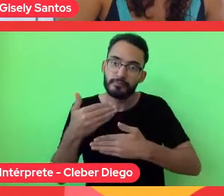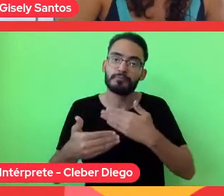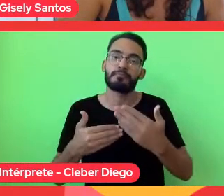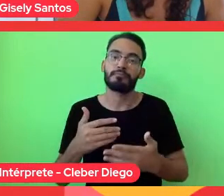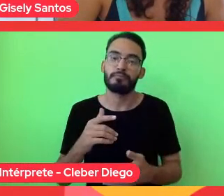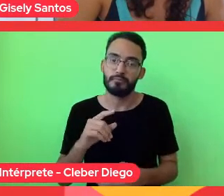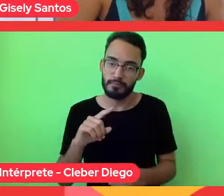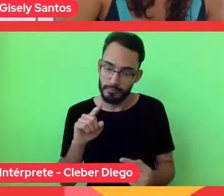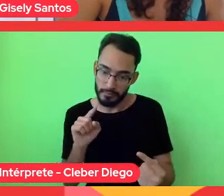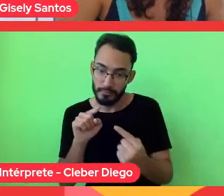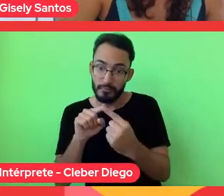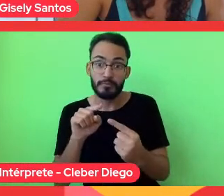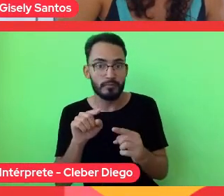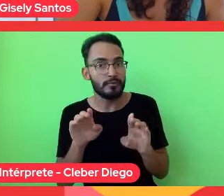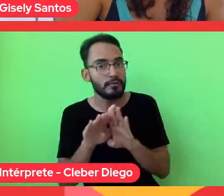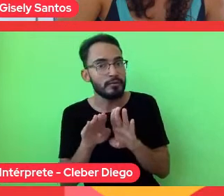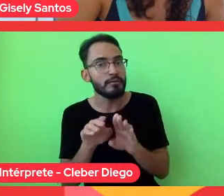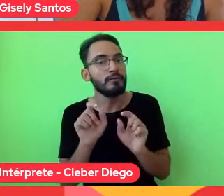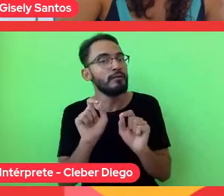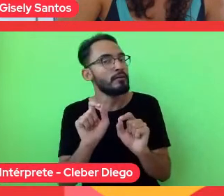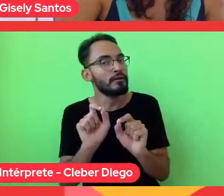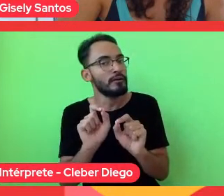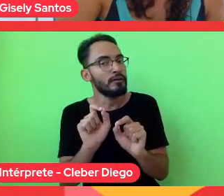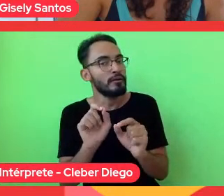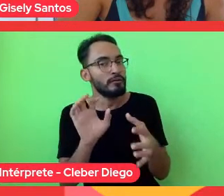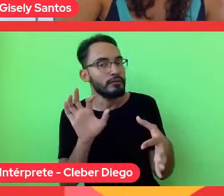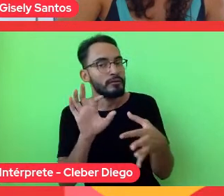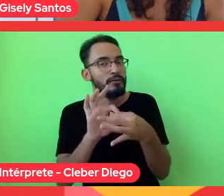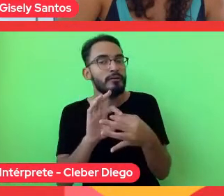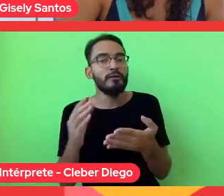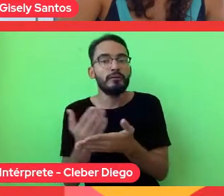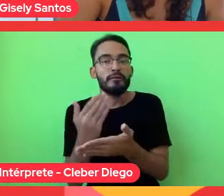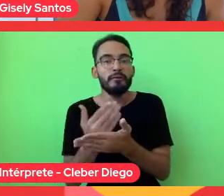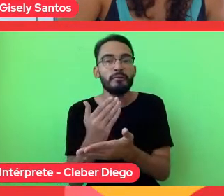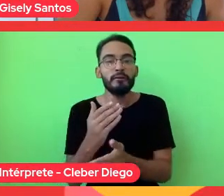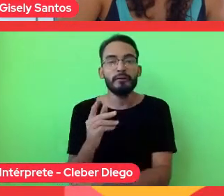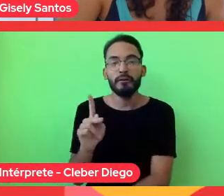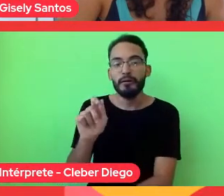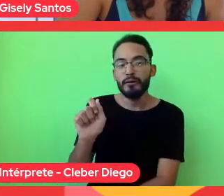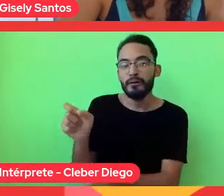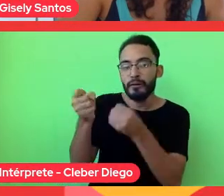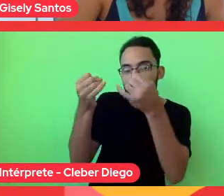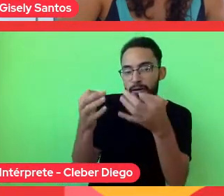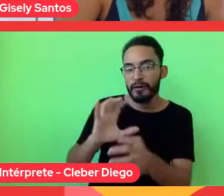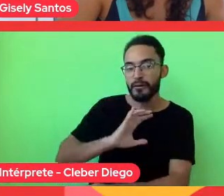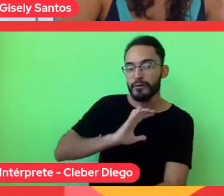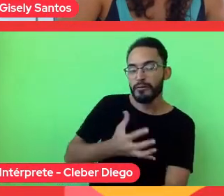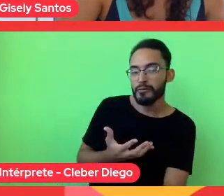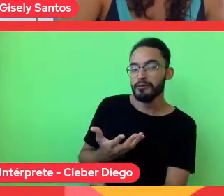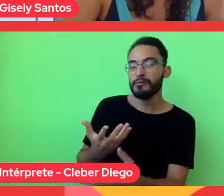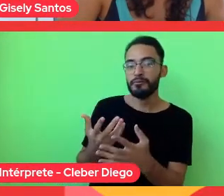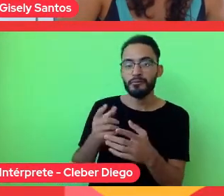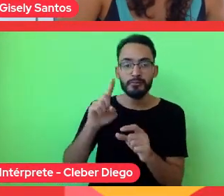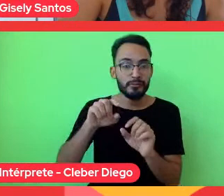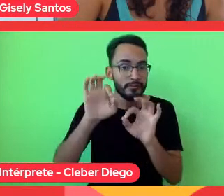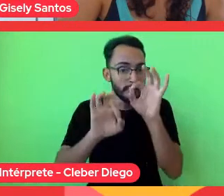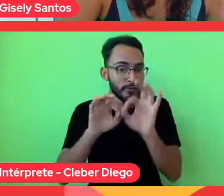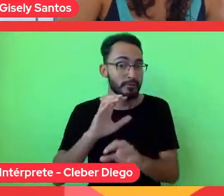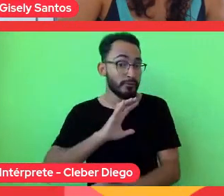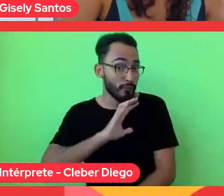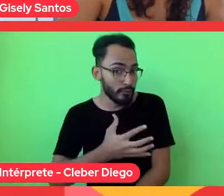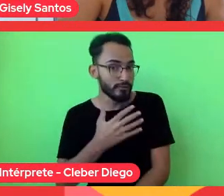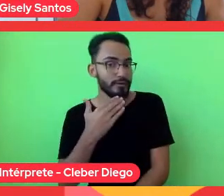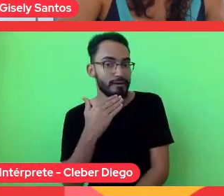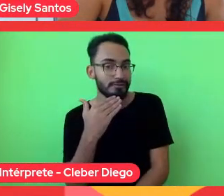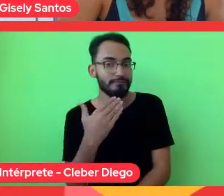muito ligado também com o livro que a Cá trouxe, com a coragem, que é a coragem de ser imperfeito, que